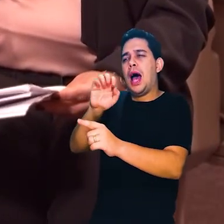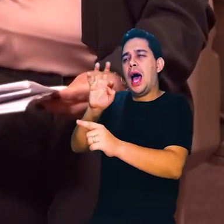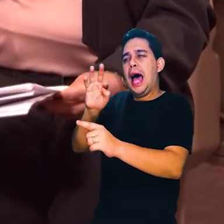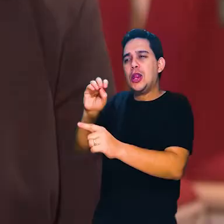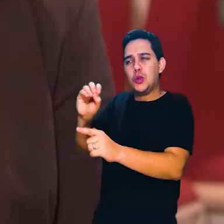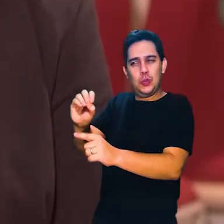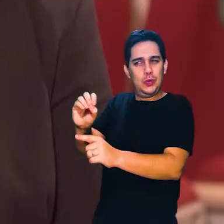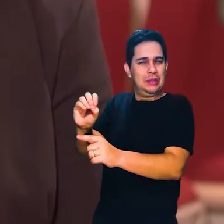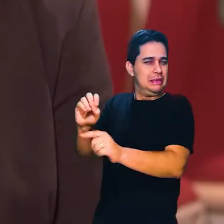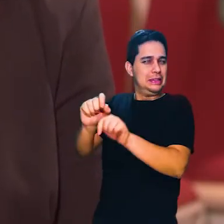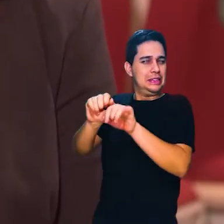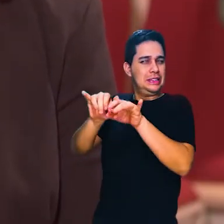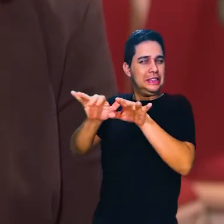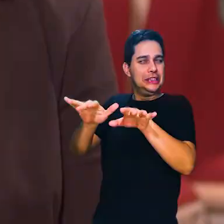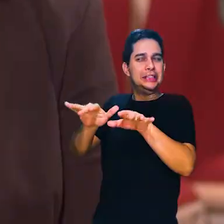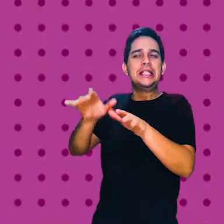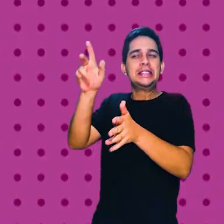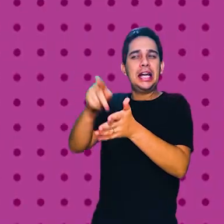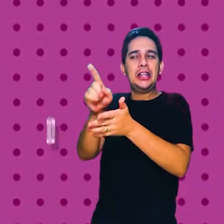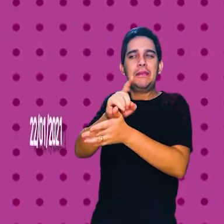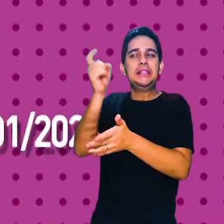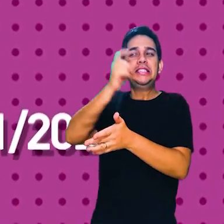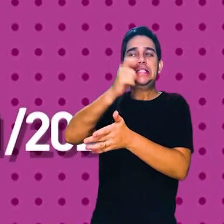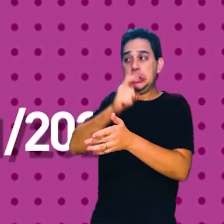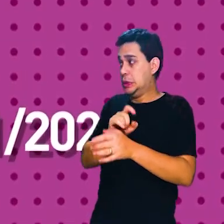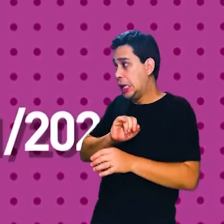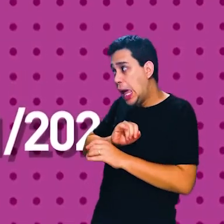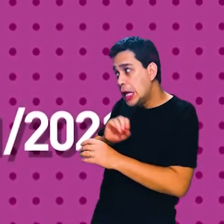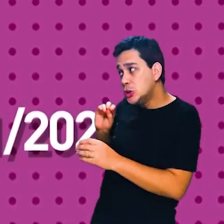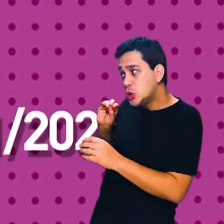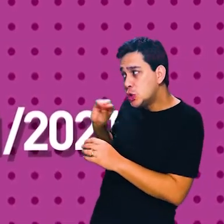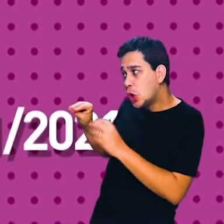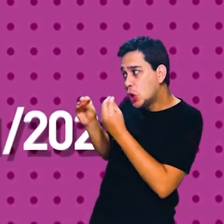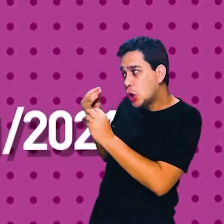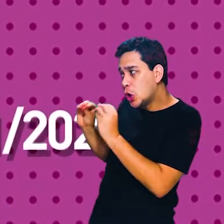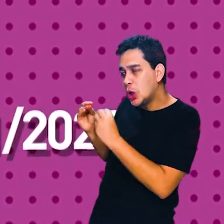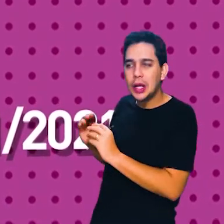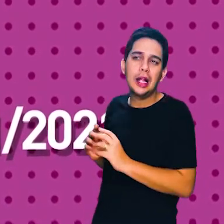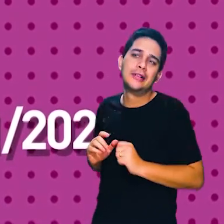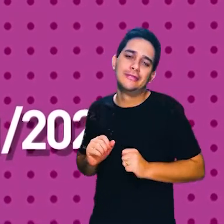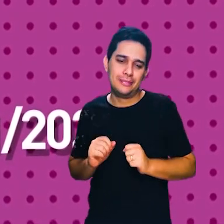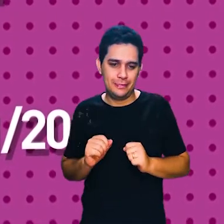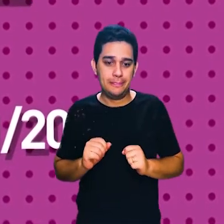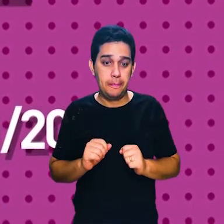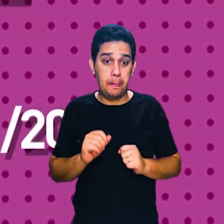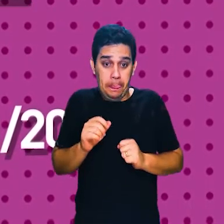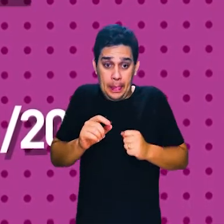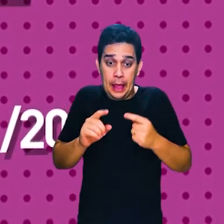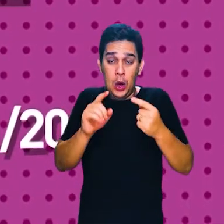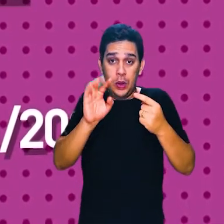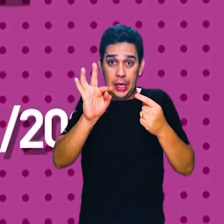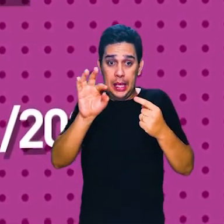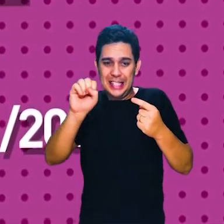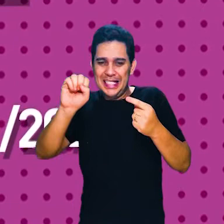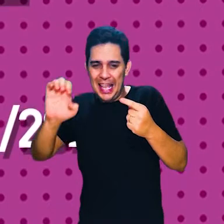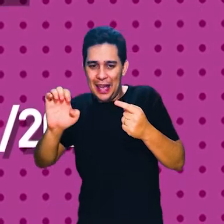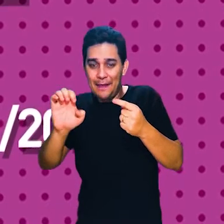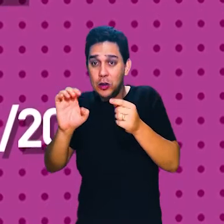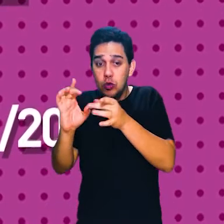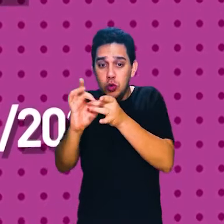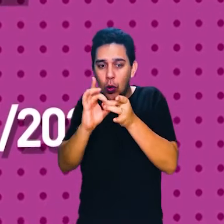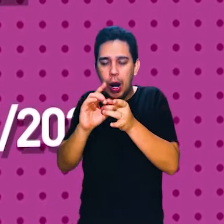é boato, é mentira, é desinformação. O próprio TSE ele já fez parcerias com a PUC-Rio e com a